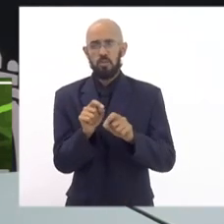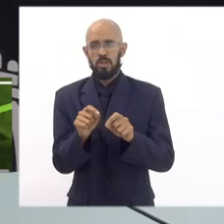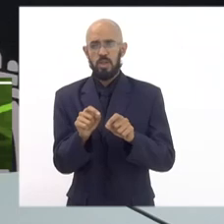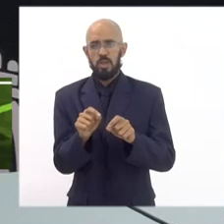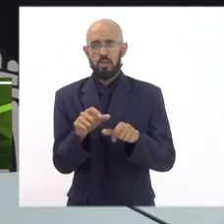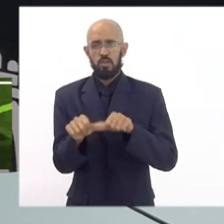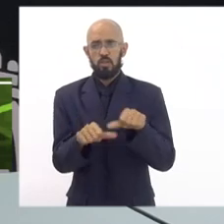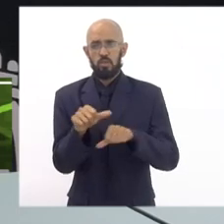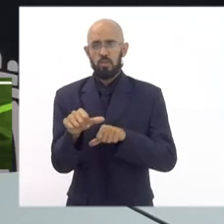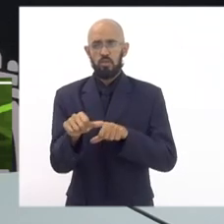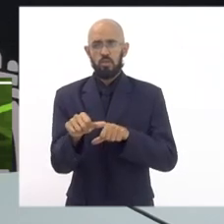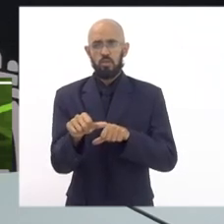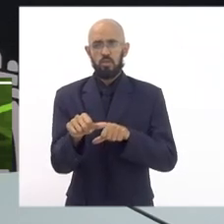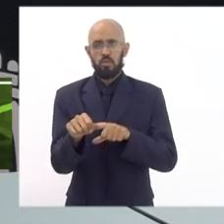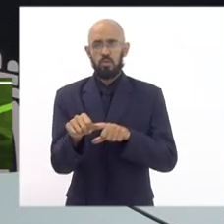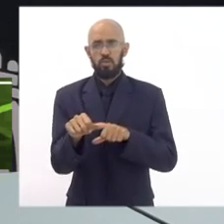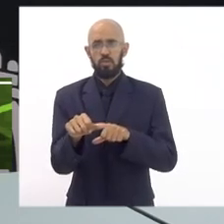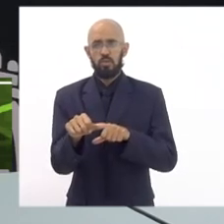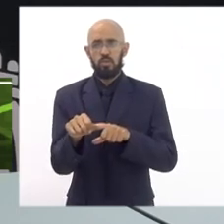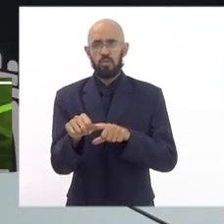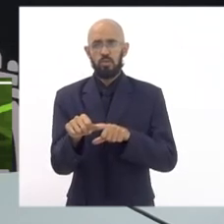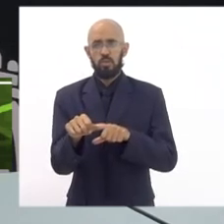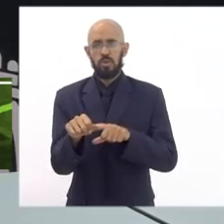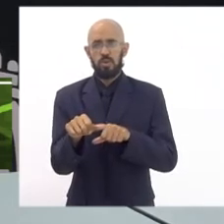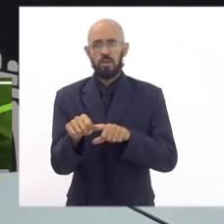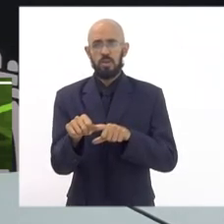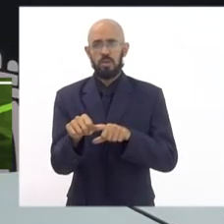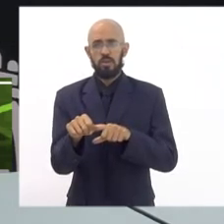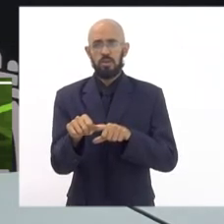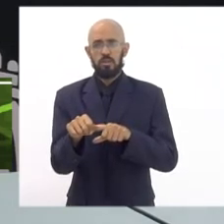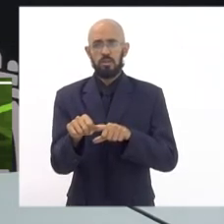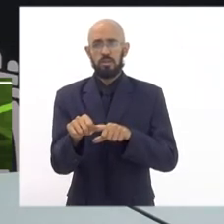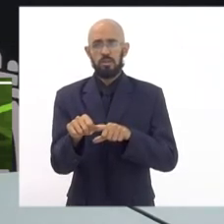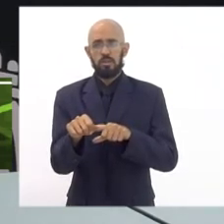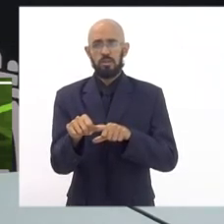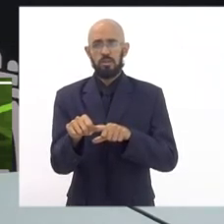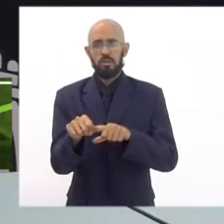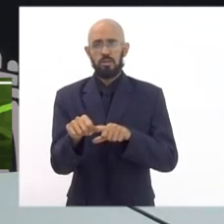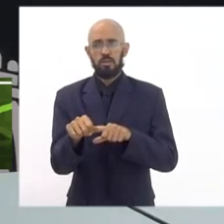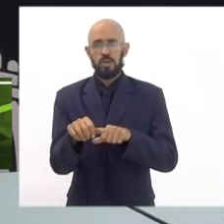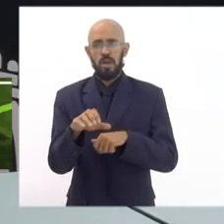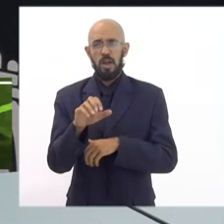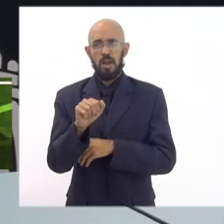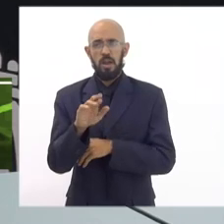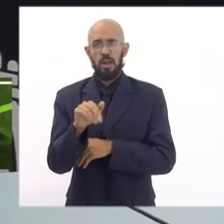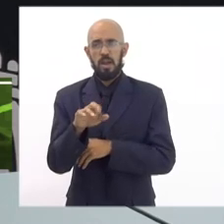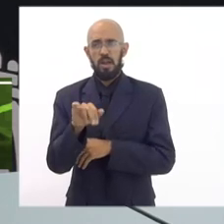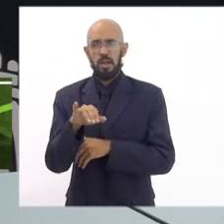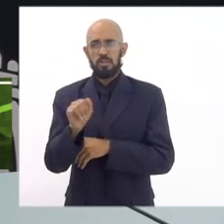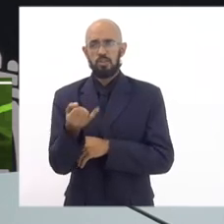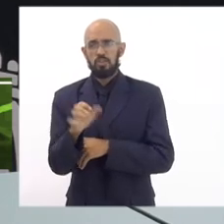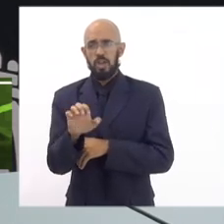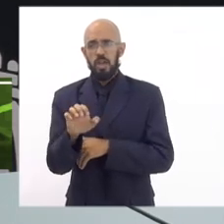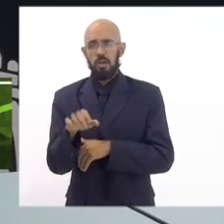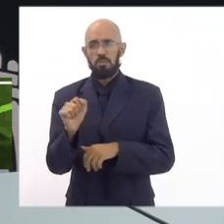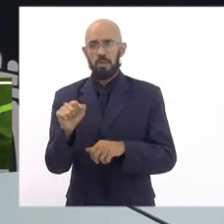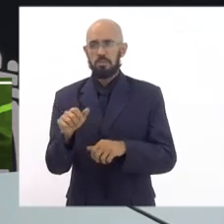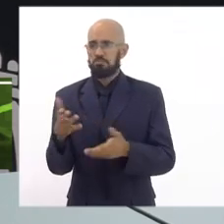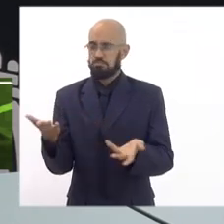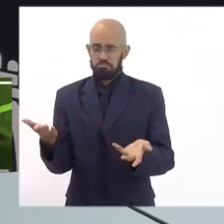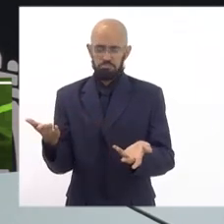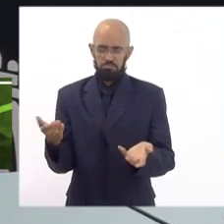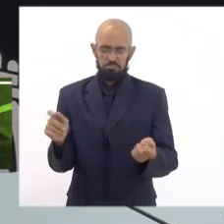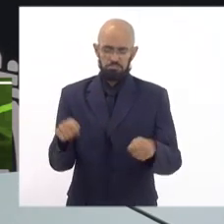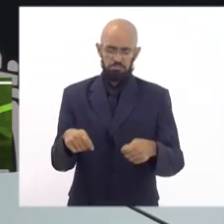trocar ser a baiana do acarajé para ser a baiana do bobó. Ele pode